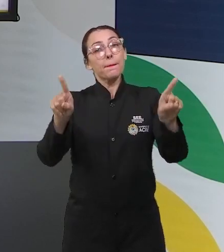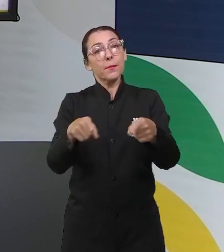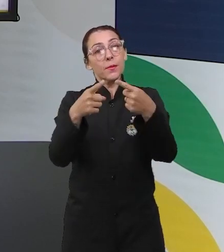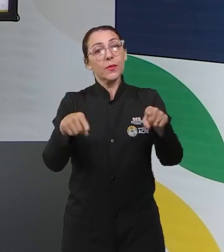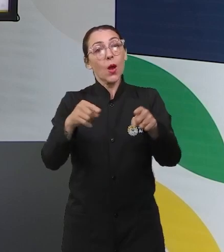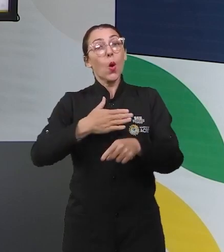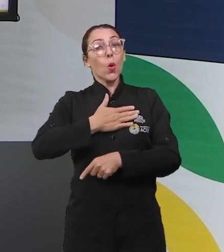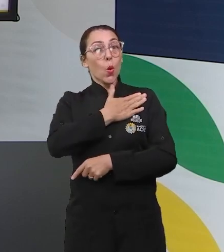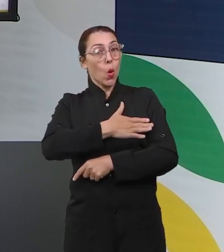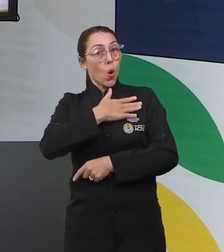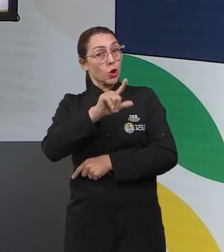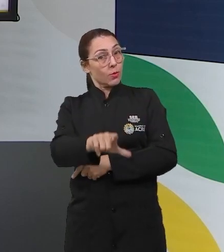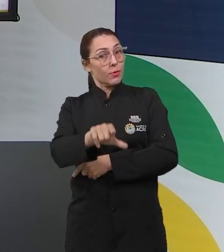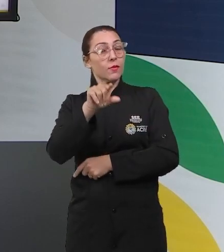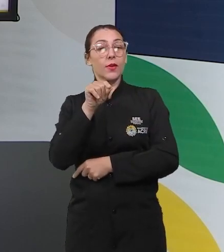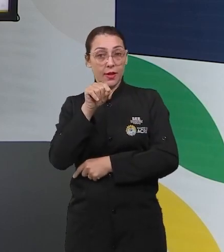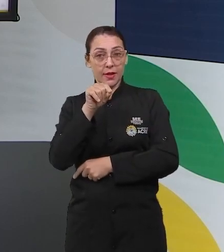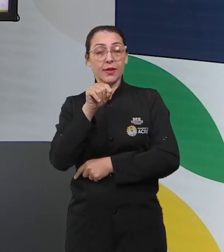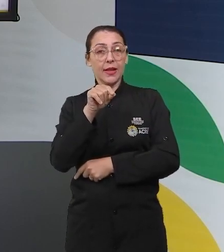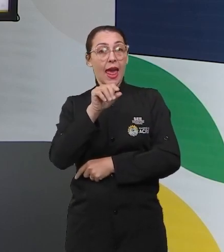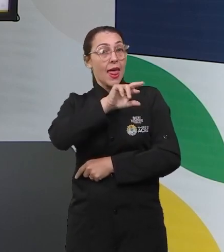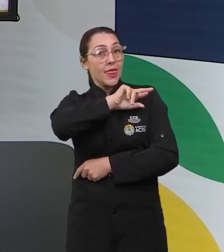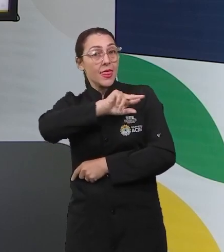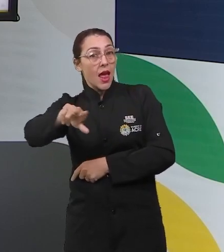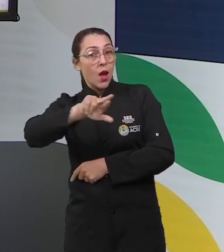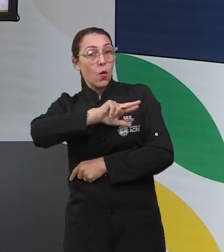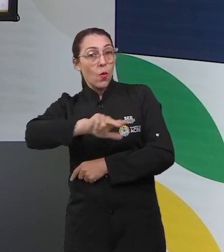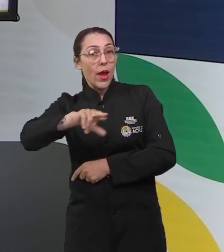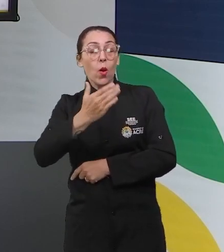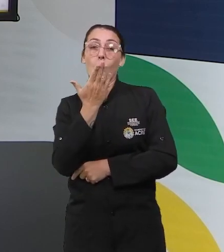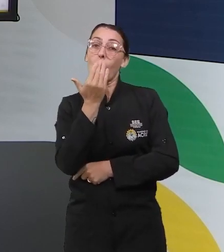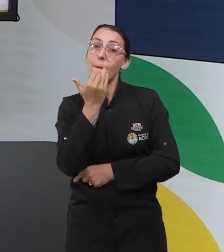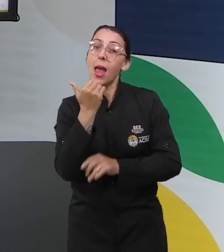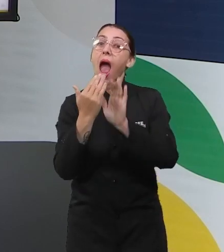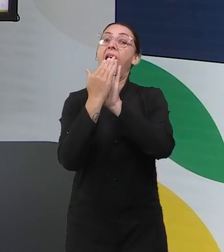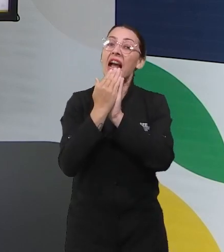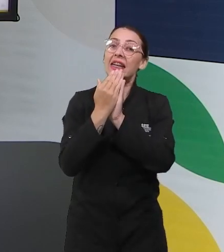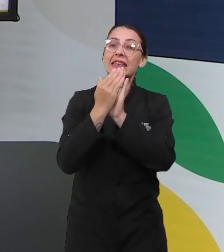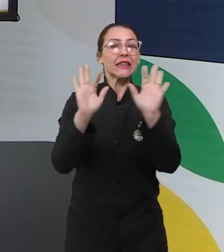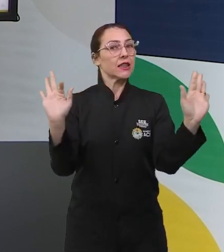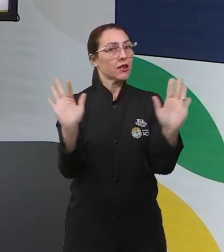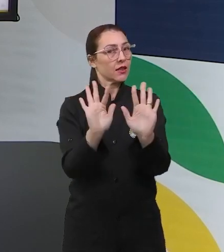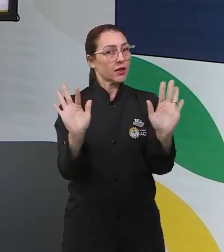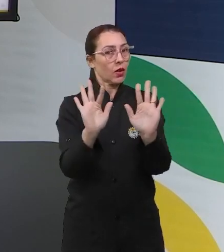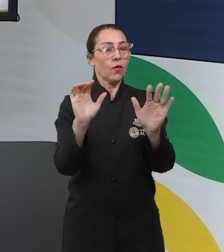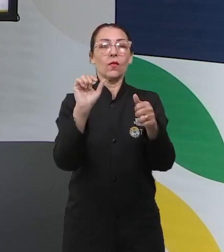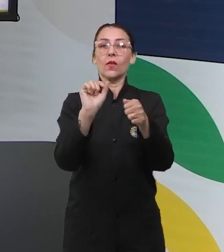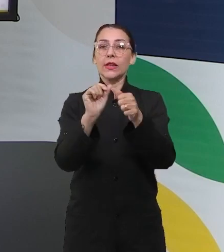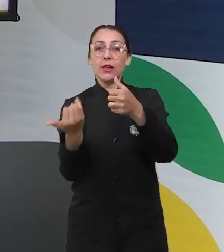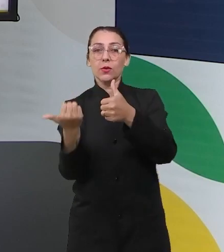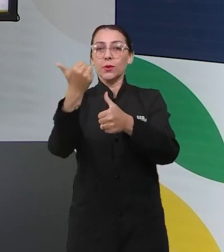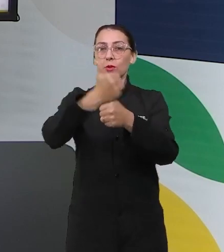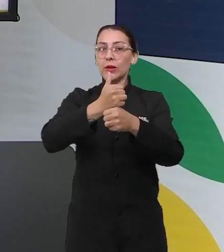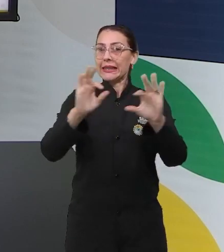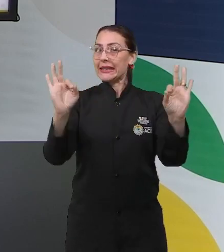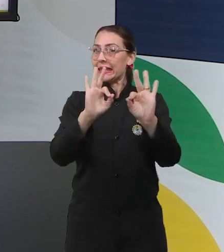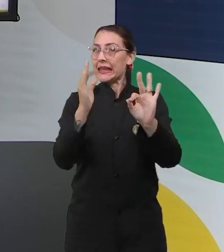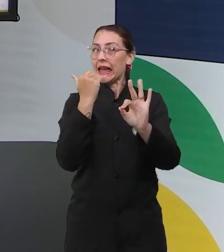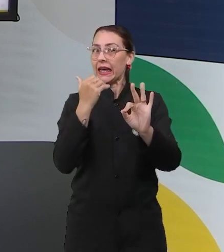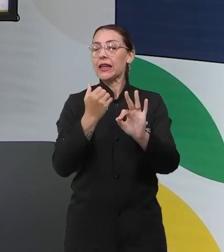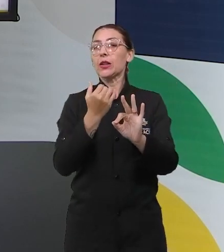de um gosto e preferência, tá, galera? Então não é apologia vocês comerem sanduíches e fazerem essa substituição por uma